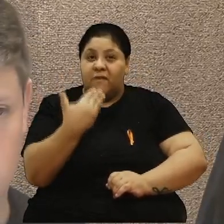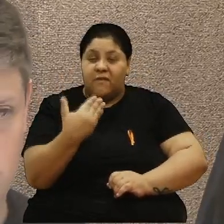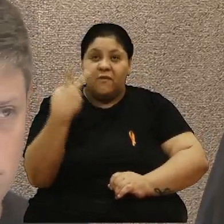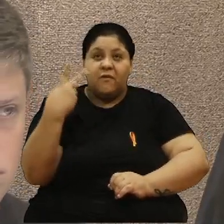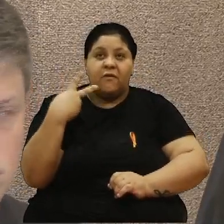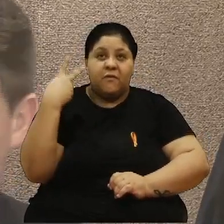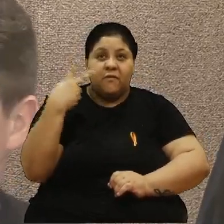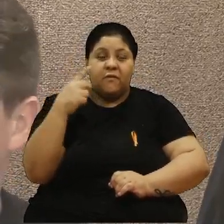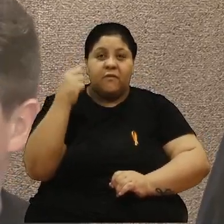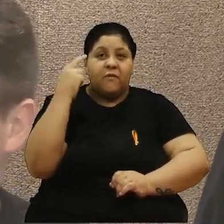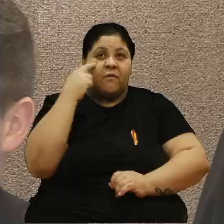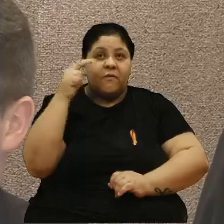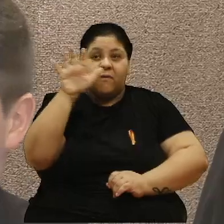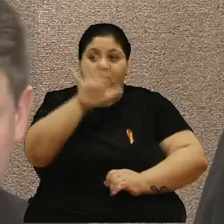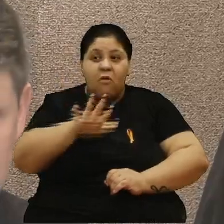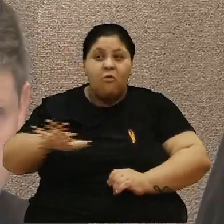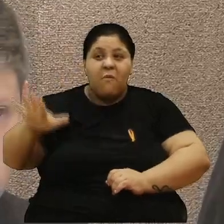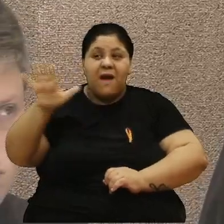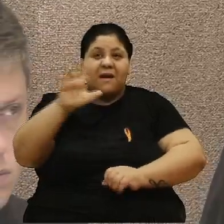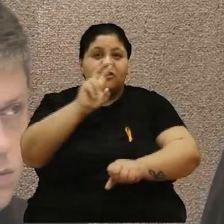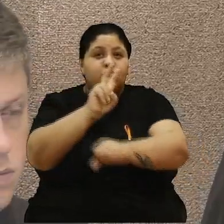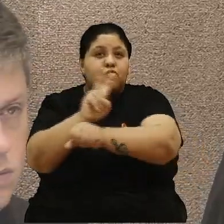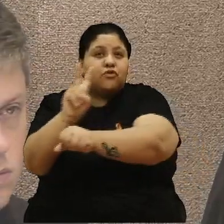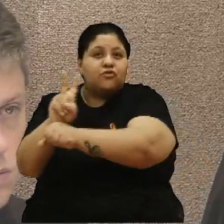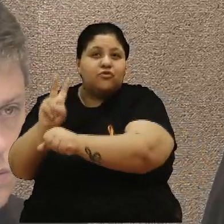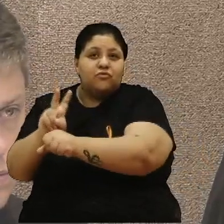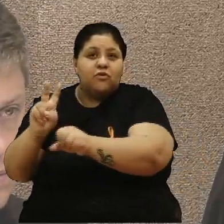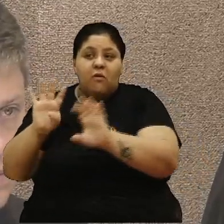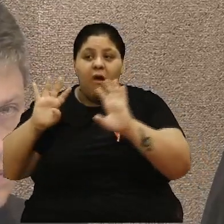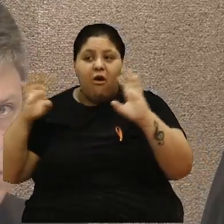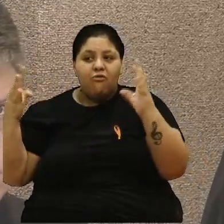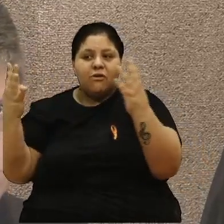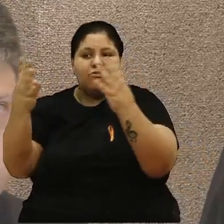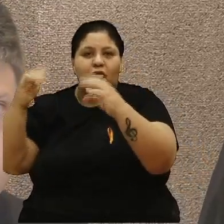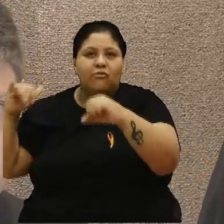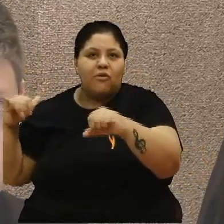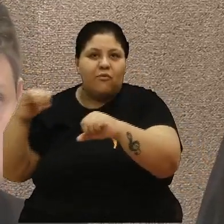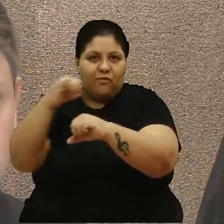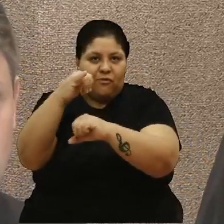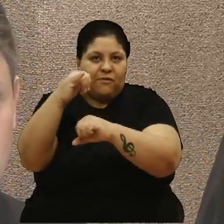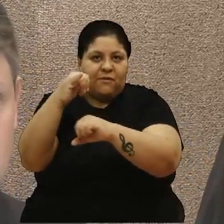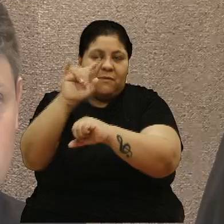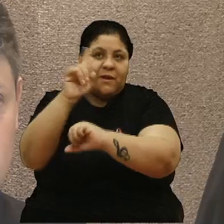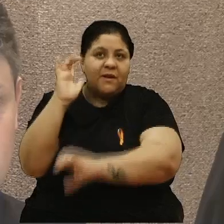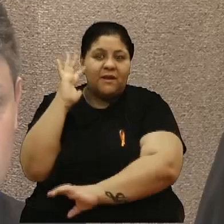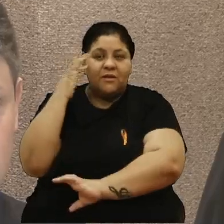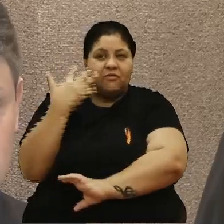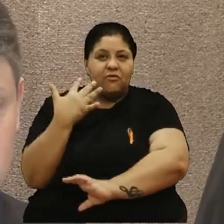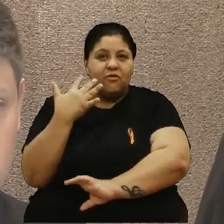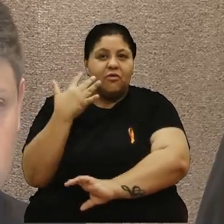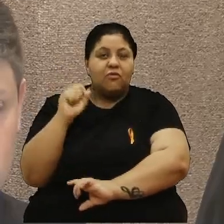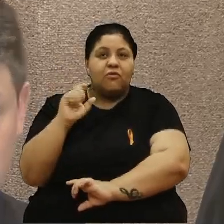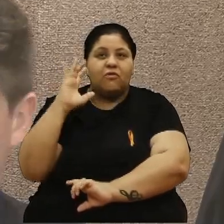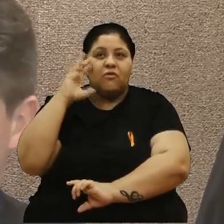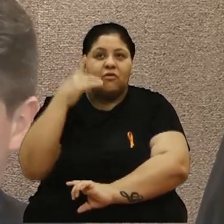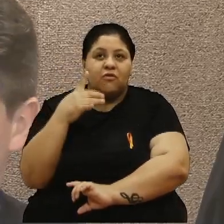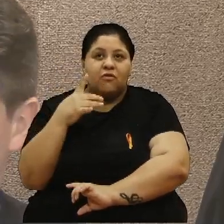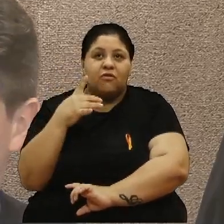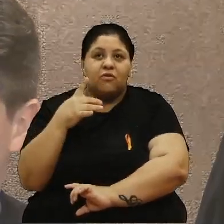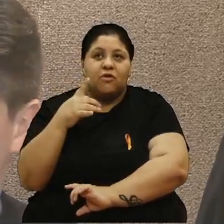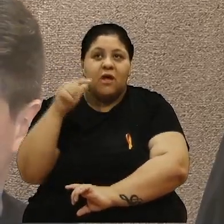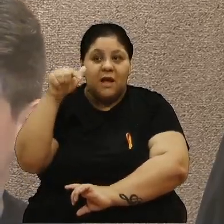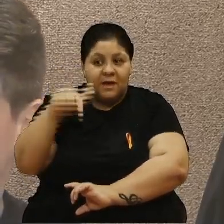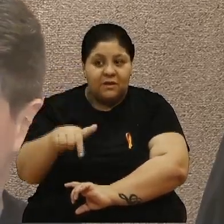vereador Fantinel, é uma área de proteção ao redor do aeroporto, para que não aconteça exatamente o que aconteceu no